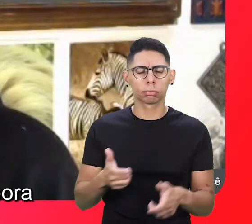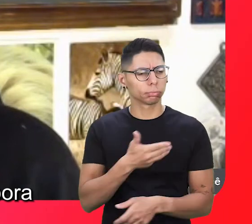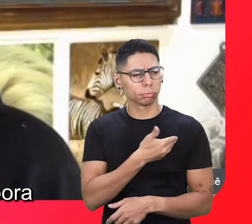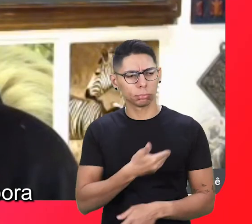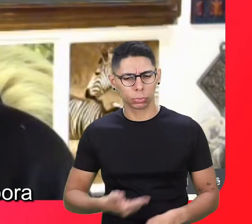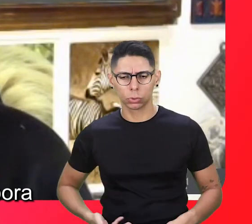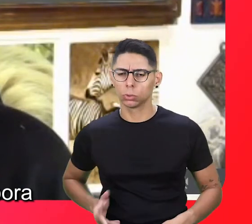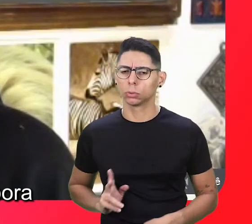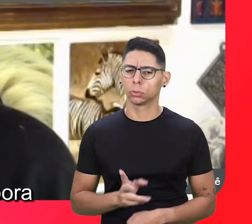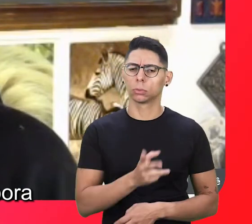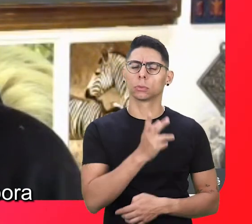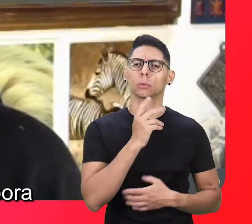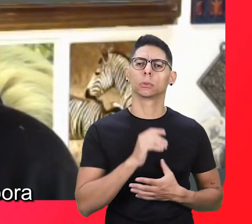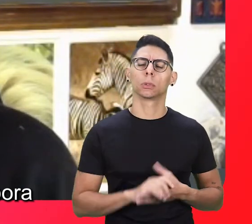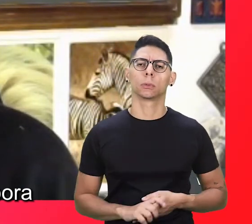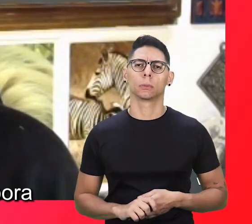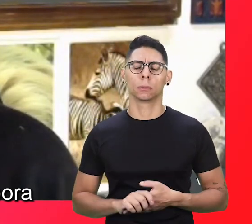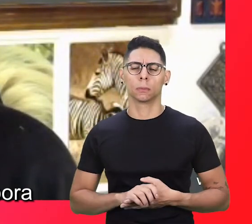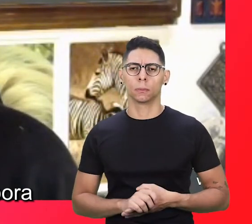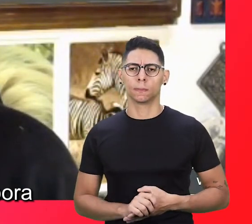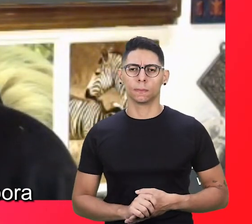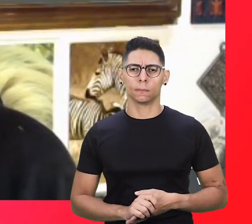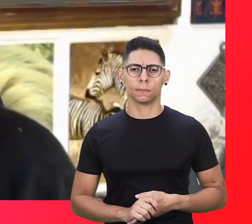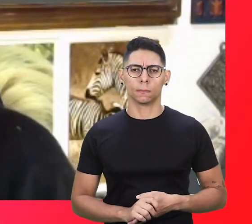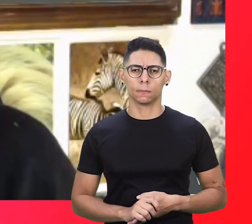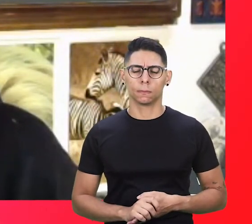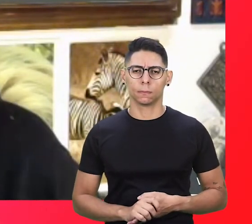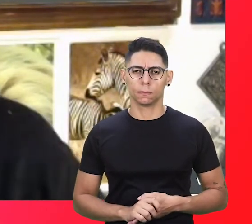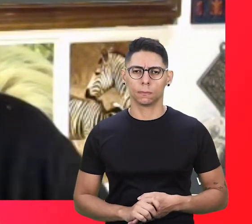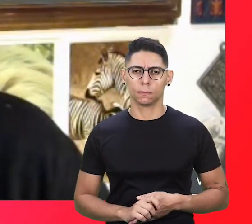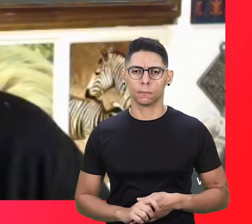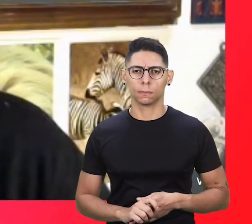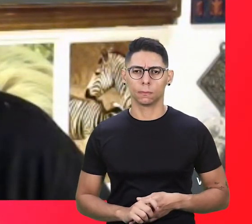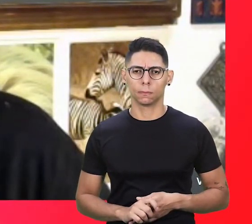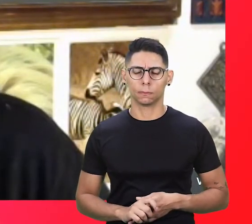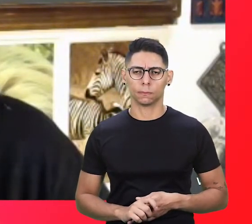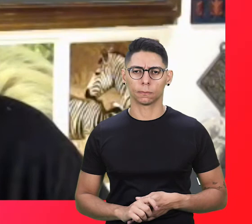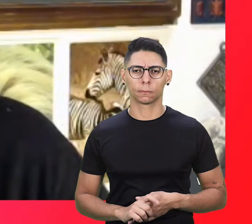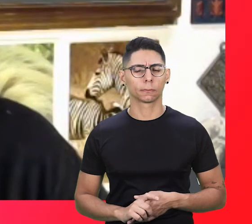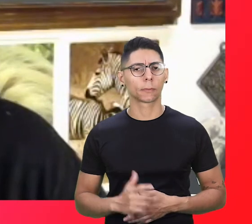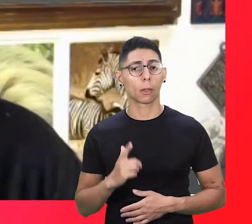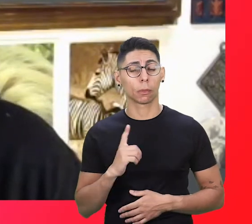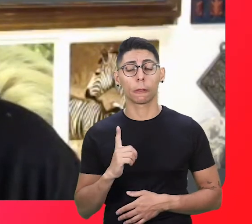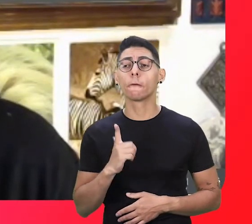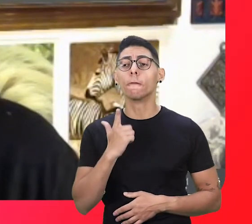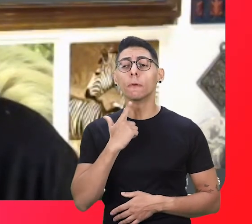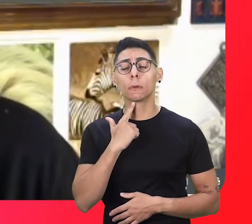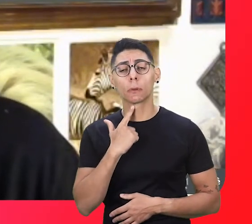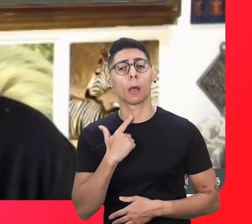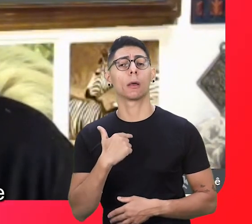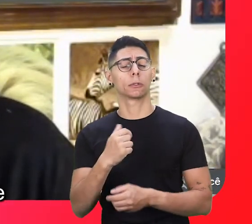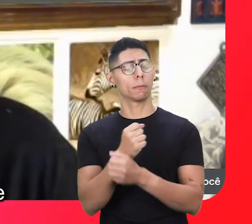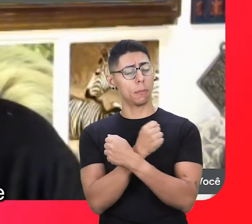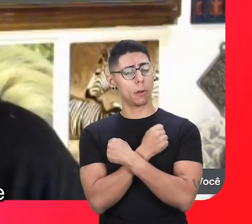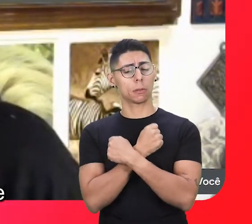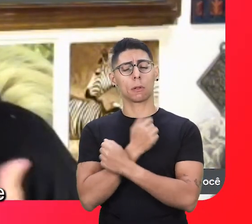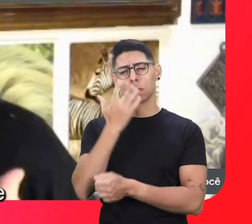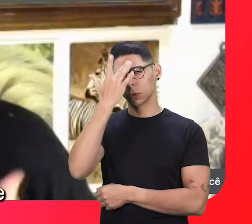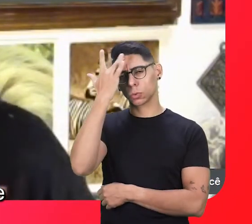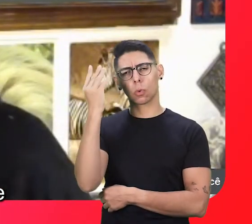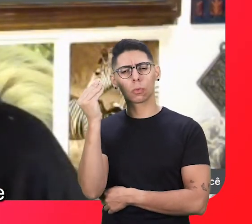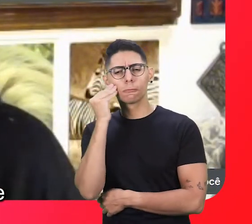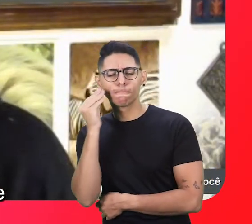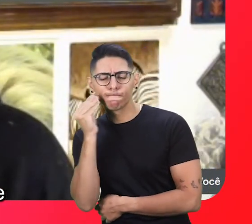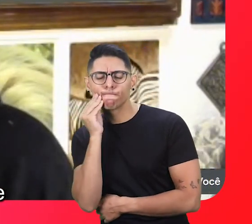público, procuro embora eu tenho muita vontade de abraçar as pessoas, de beijar, eu sinto muita